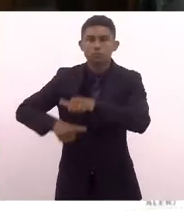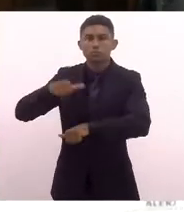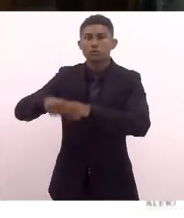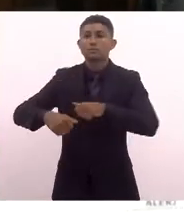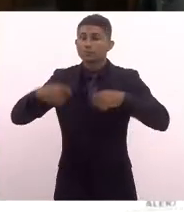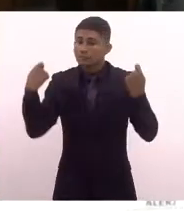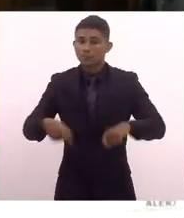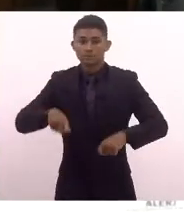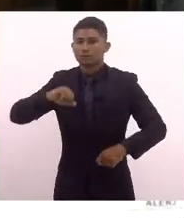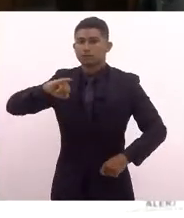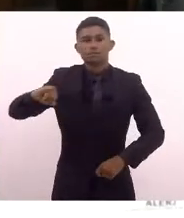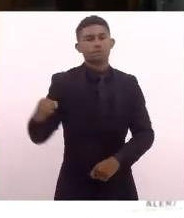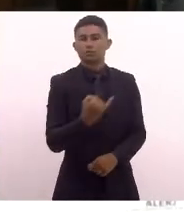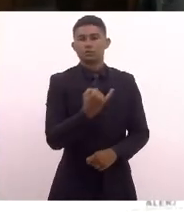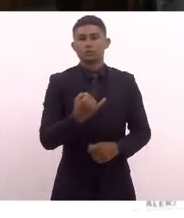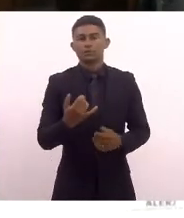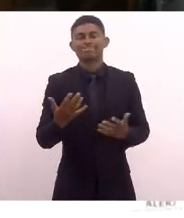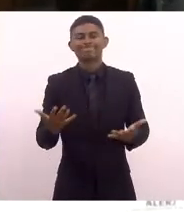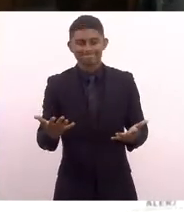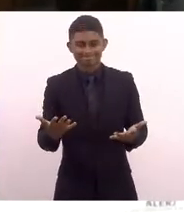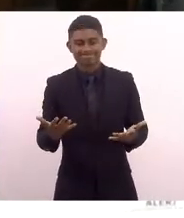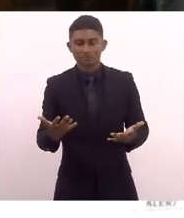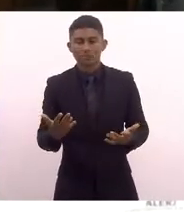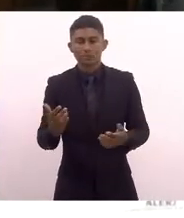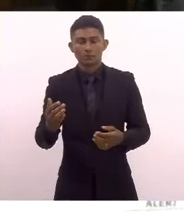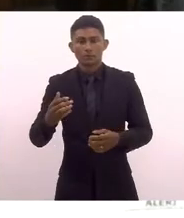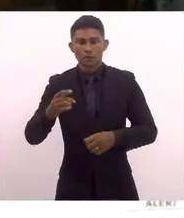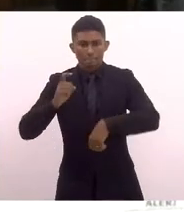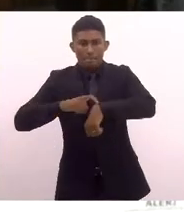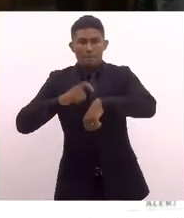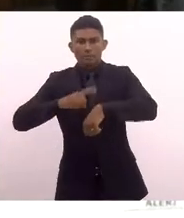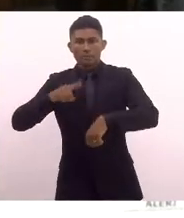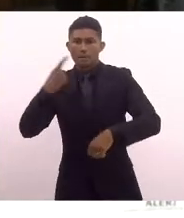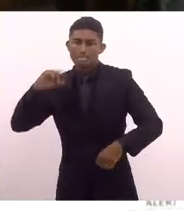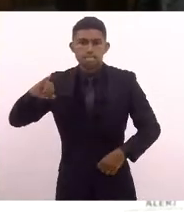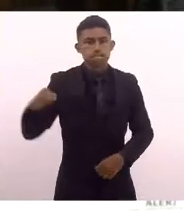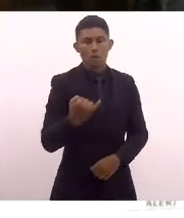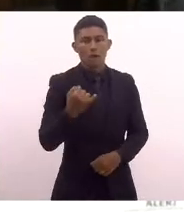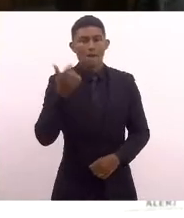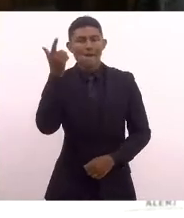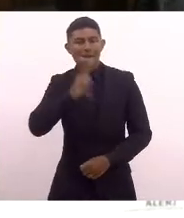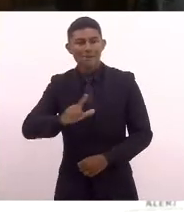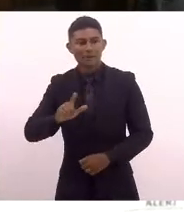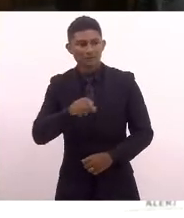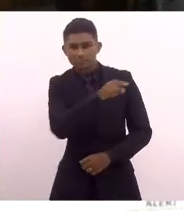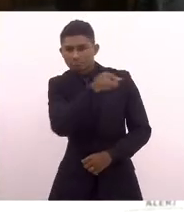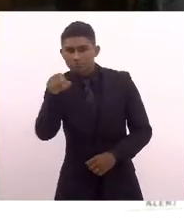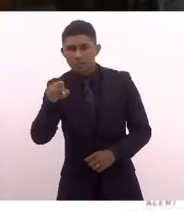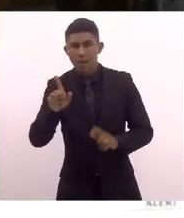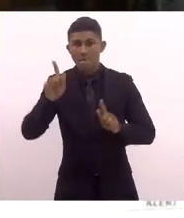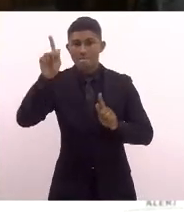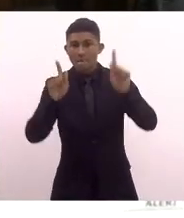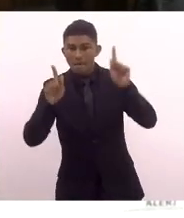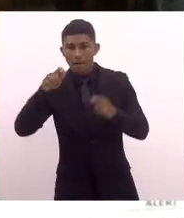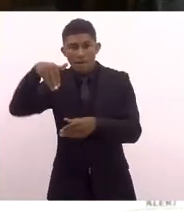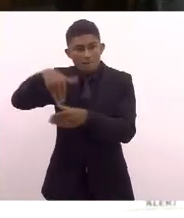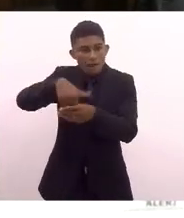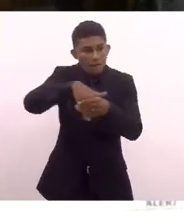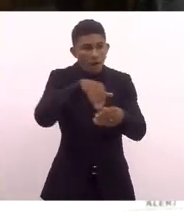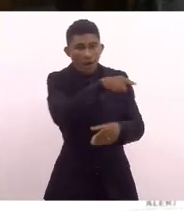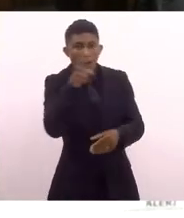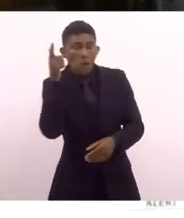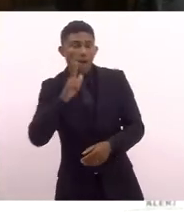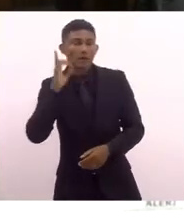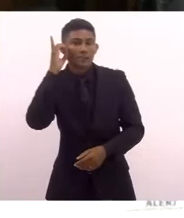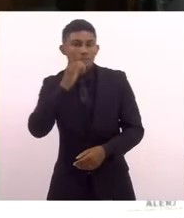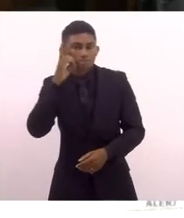esse momento, e é abraçando esse momento que a gente vai eleger profissionais enfermeiros, eleger profissionais da